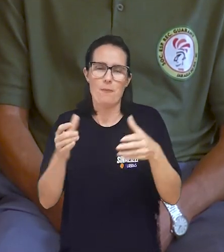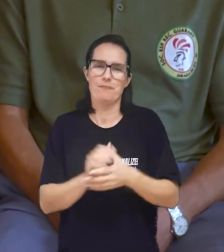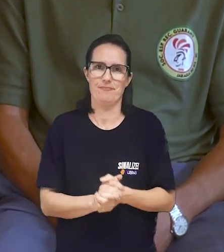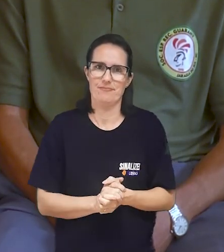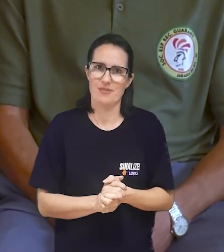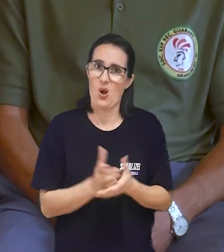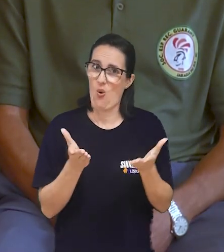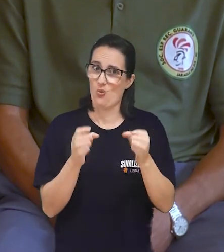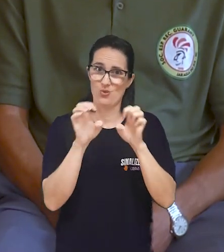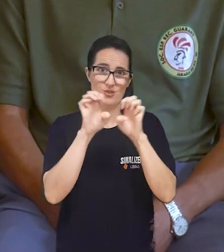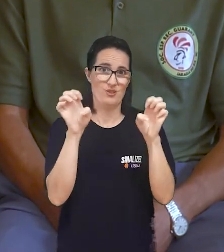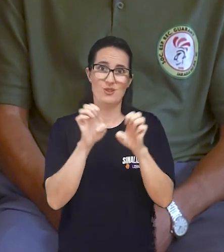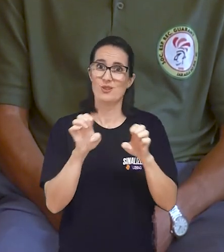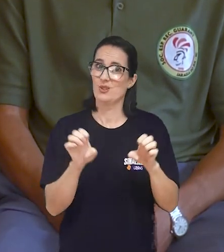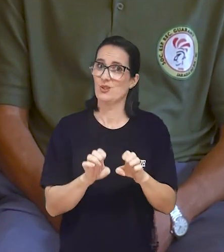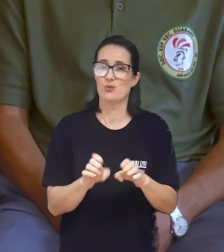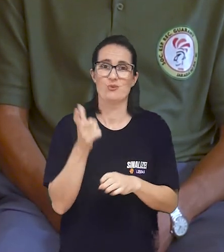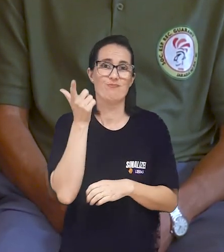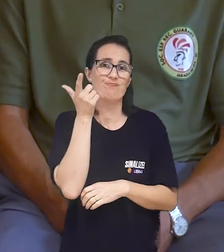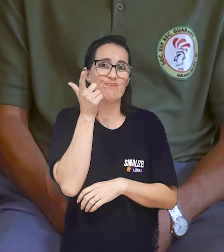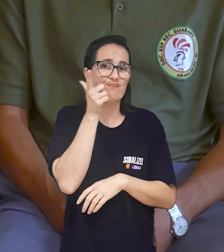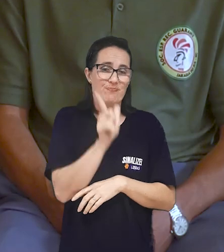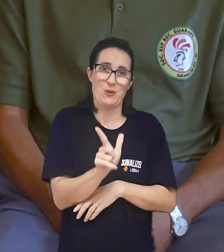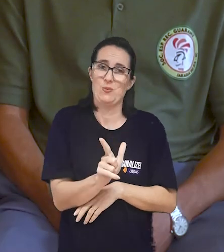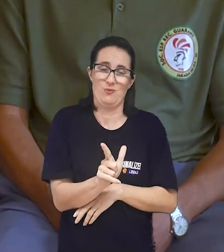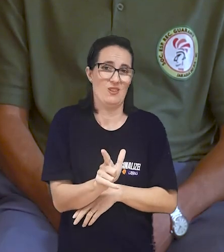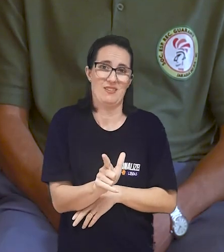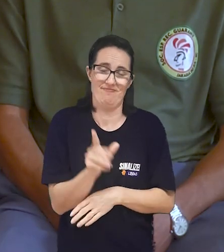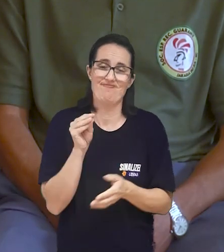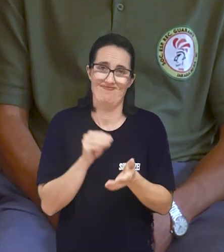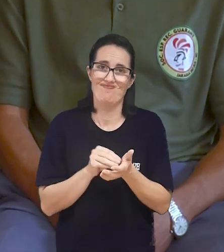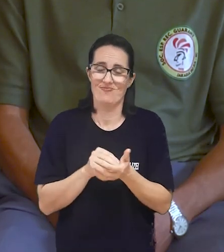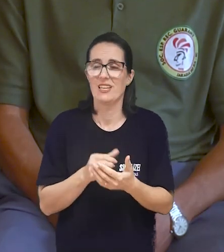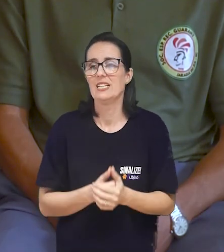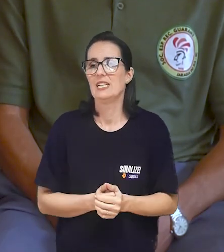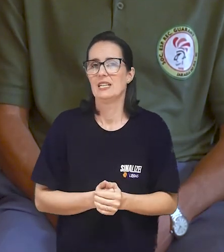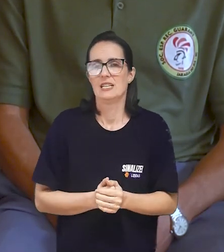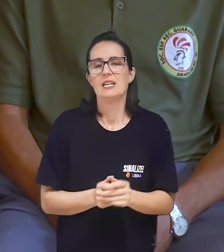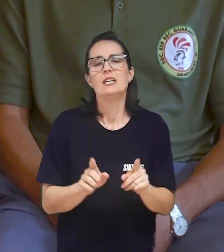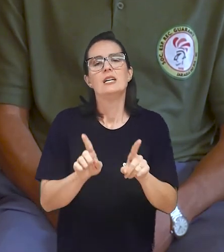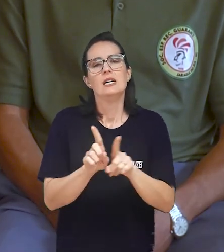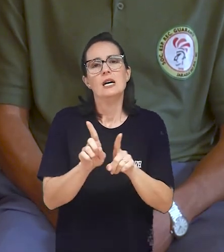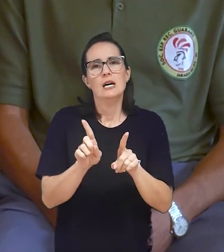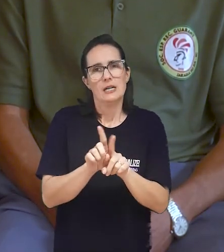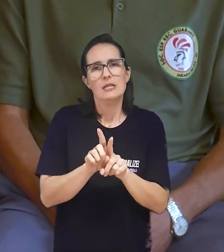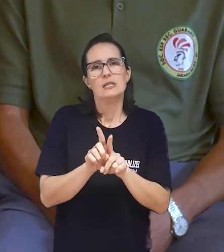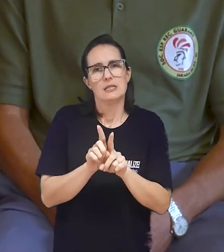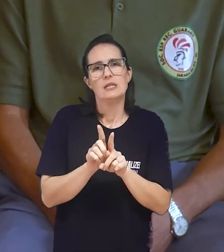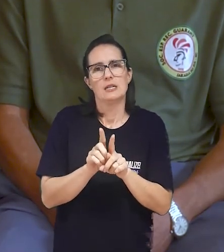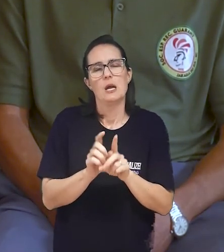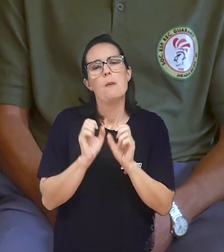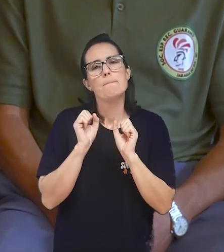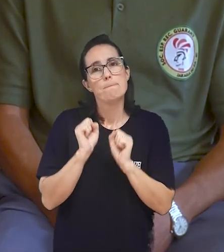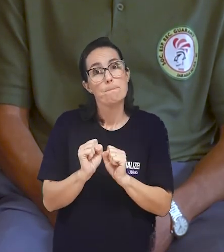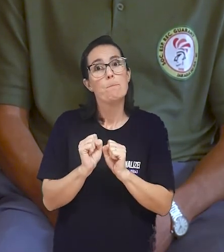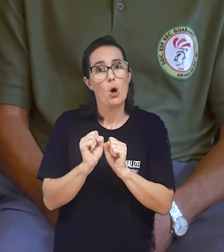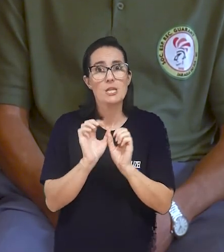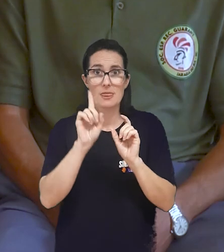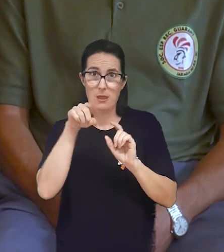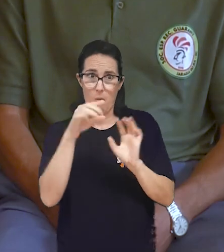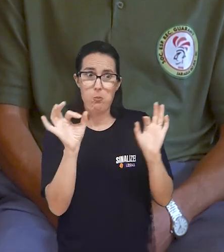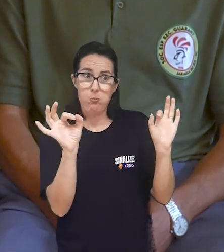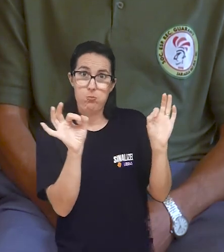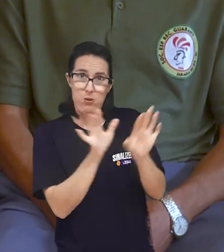esse pessoal, porque hoje a nossa estrutura não consegue abranger todo o público. E depois disso também a gente